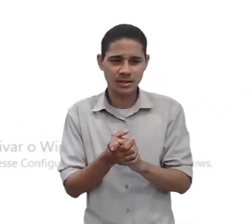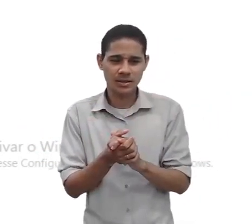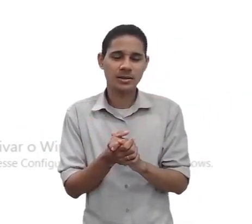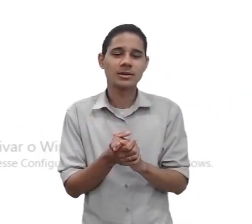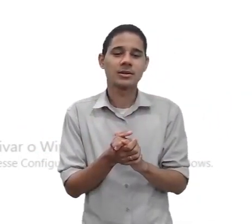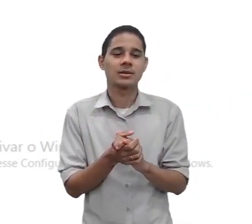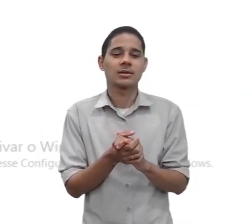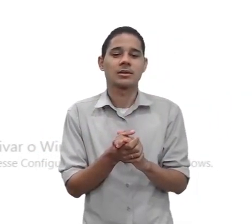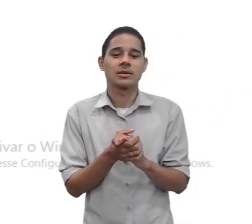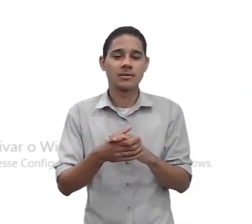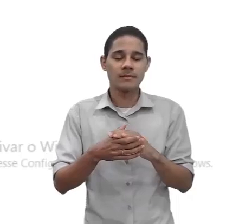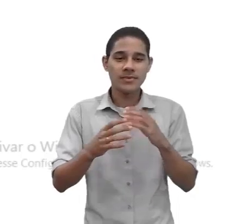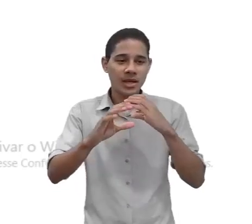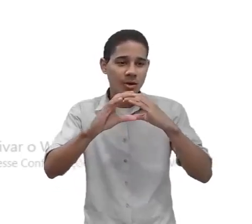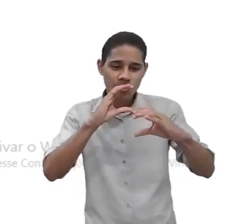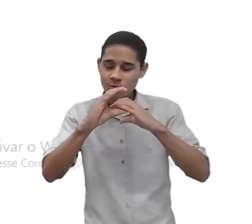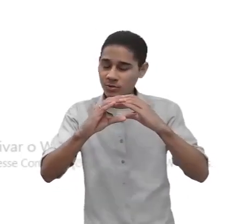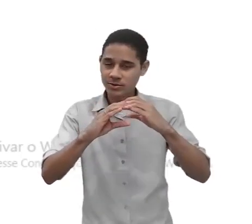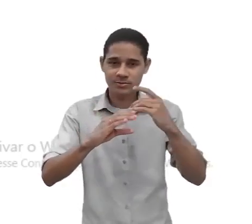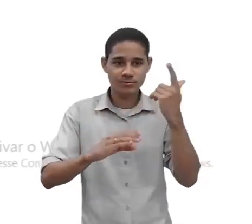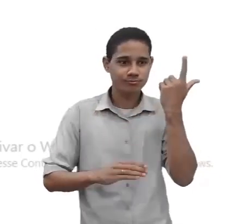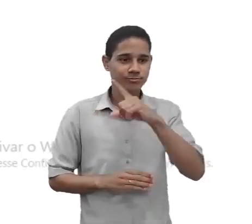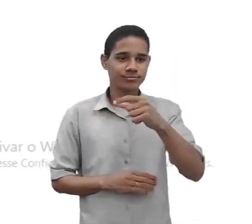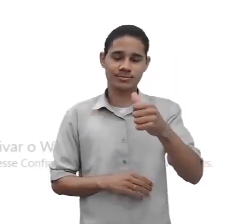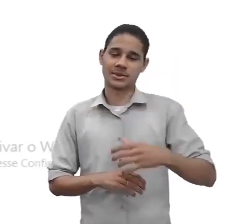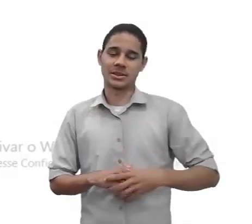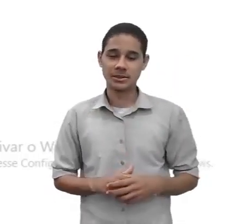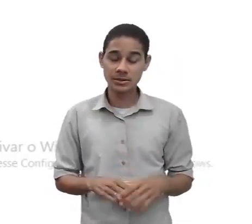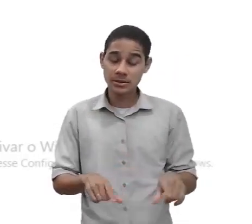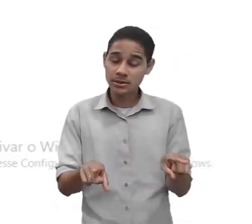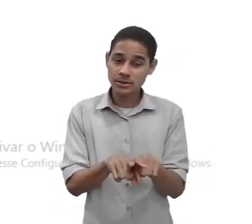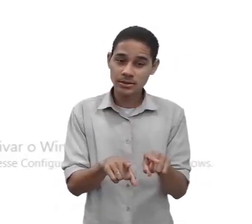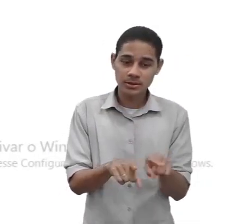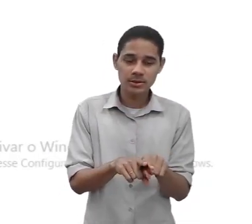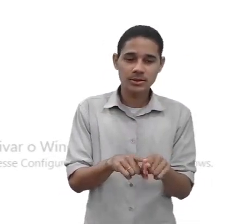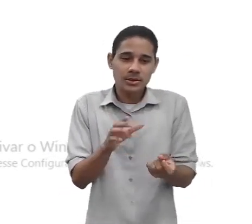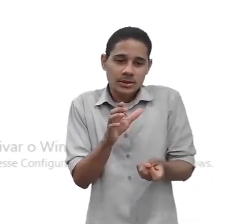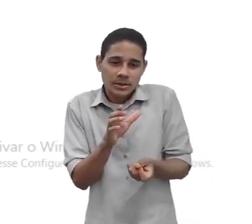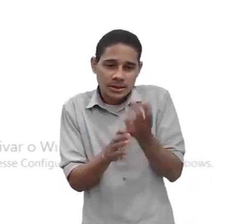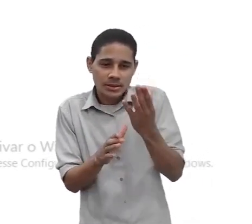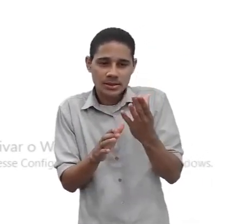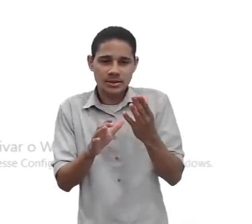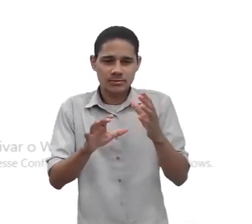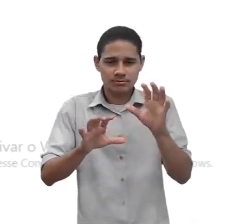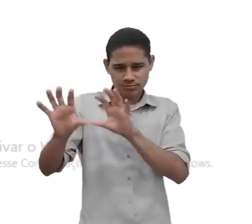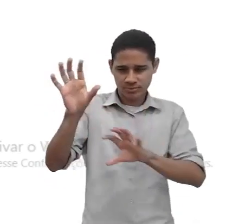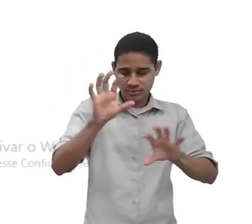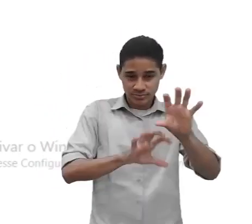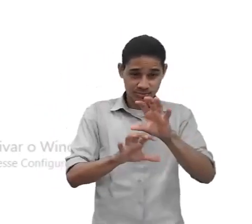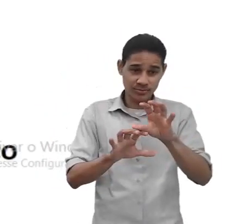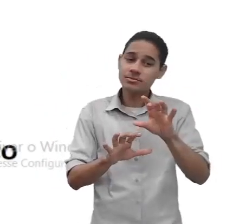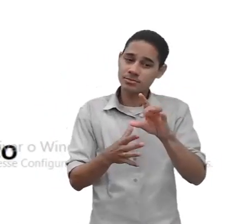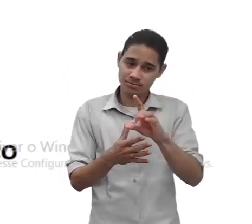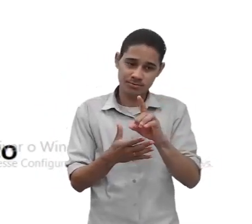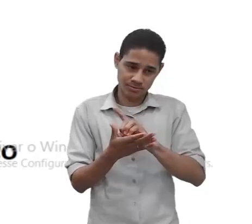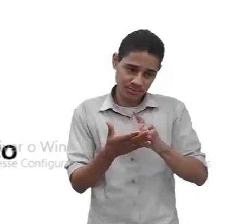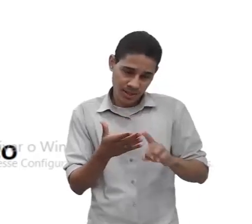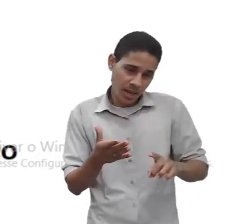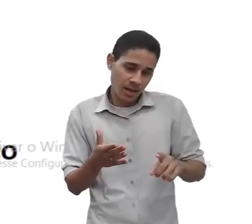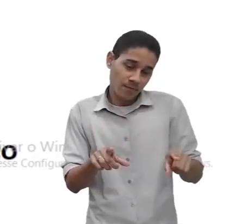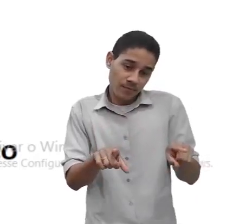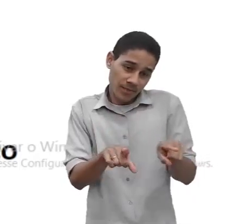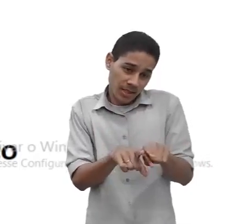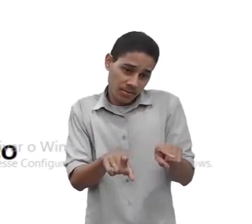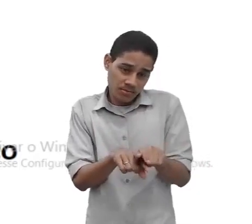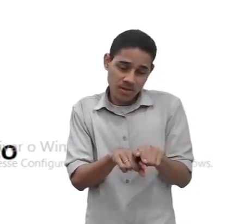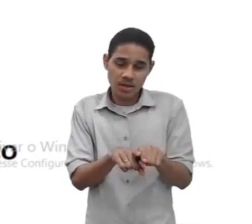para tornar a comunicação mais efetiva. Também serve para criar desalinhamento e desordem estilísticos, serve para criar um